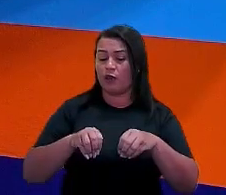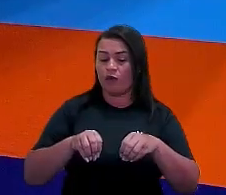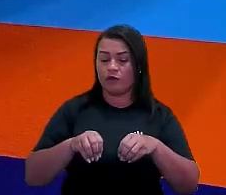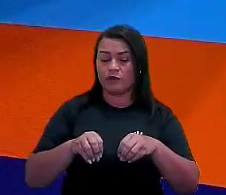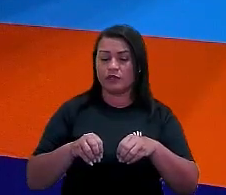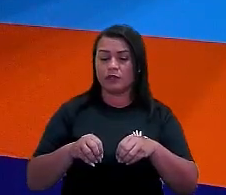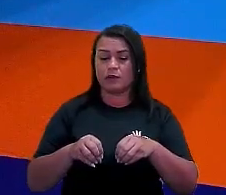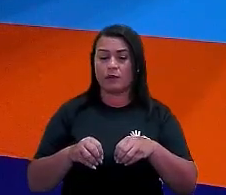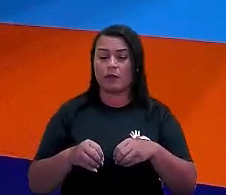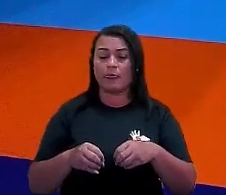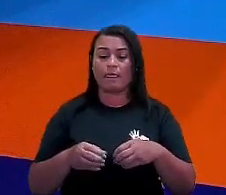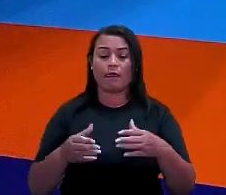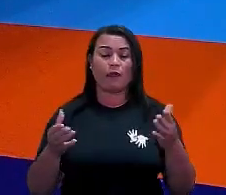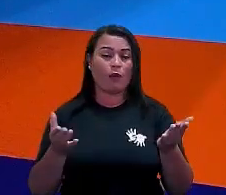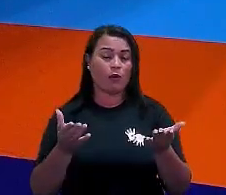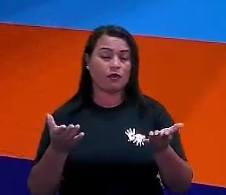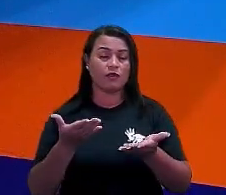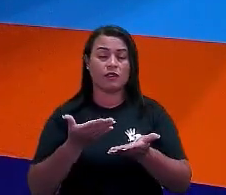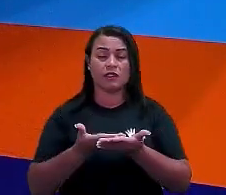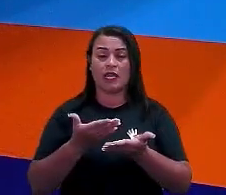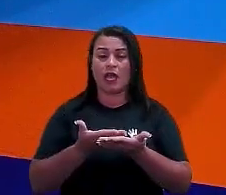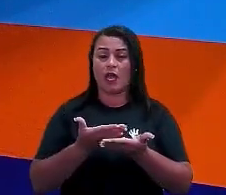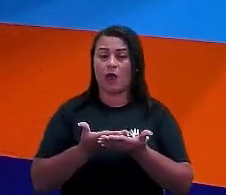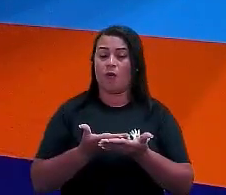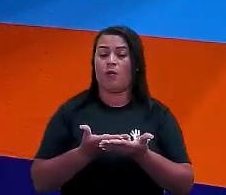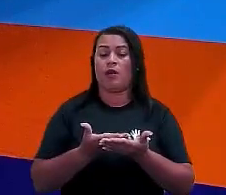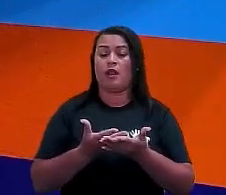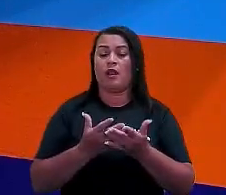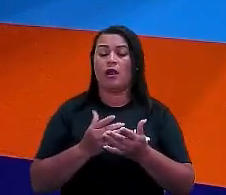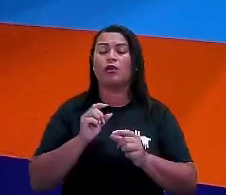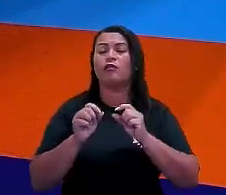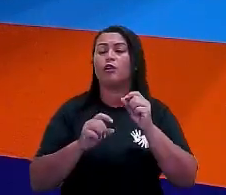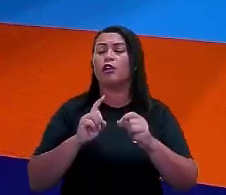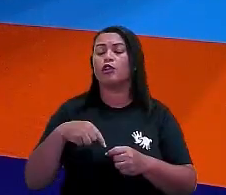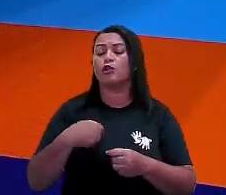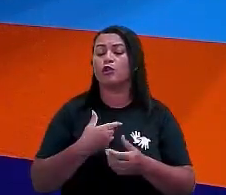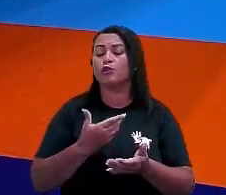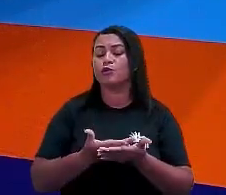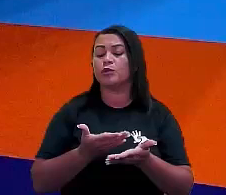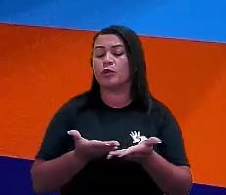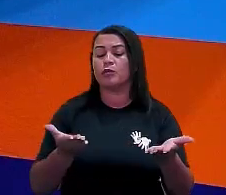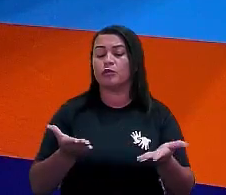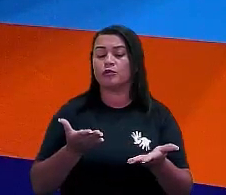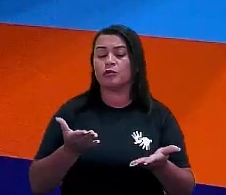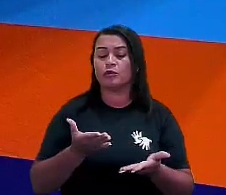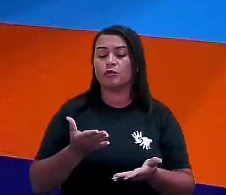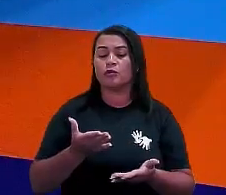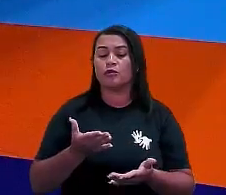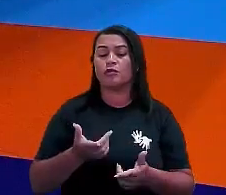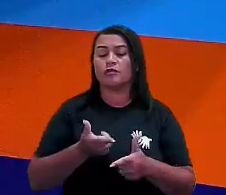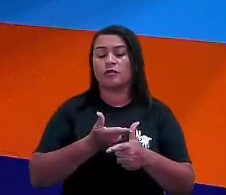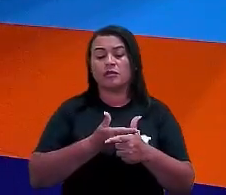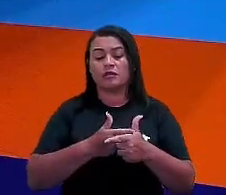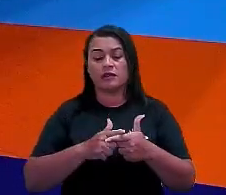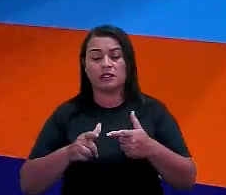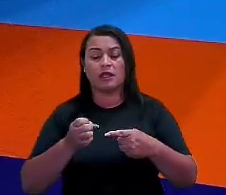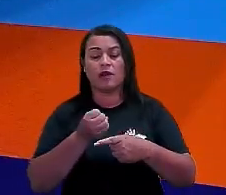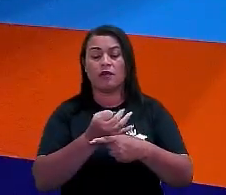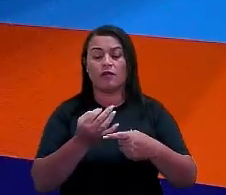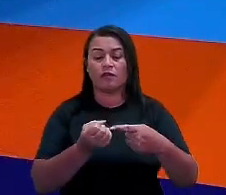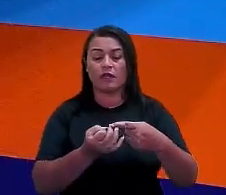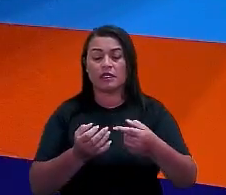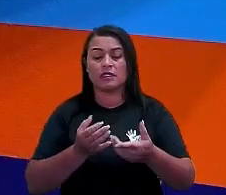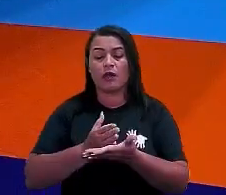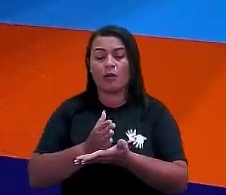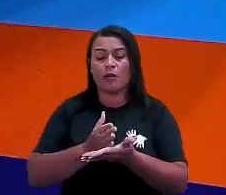gente, essa foi a nossa aulinha de hoje. E o que foi que nós estudamos hoje? Hoje nós fizemos divisão,